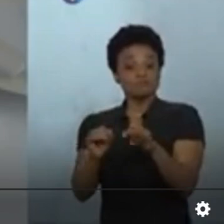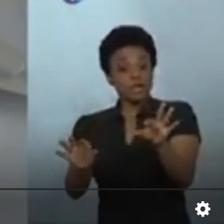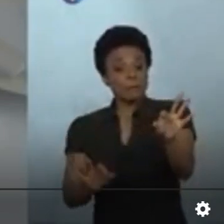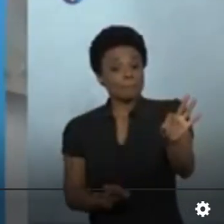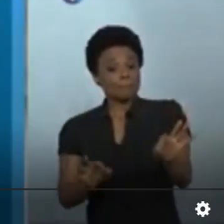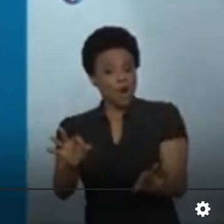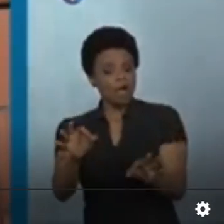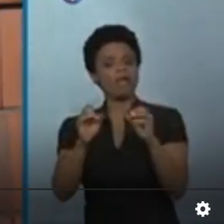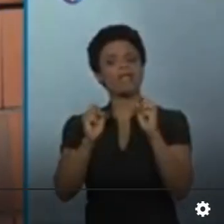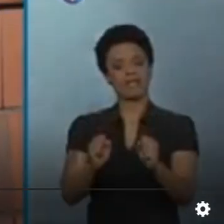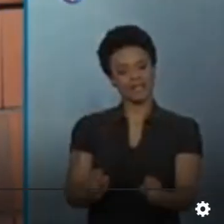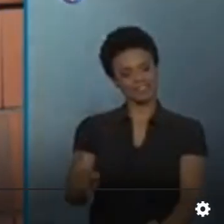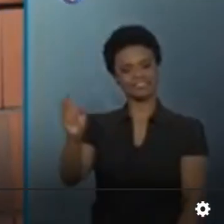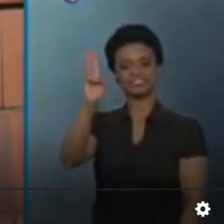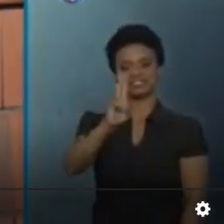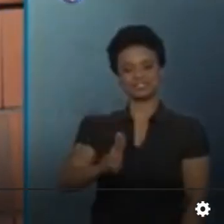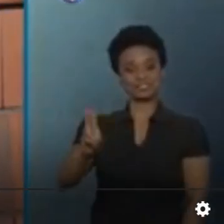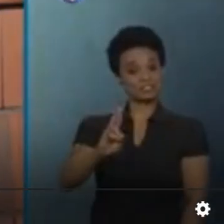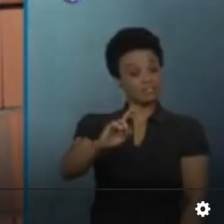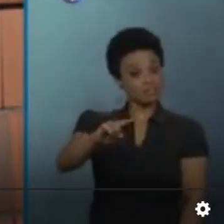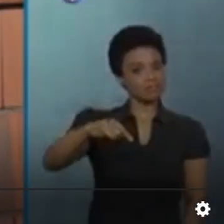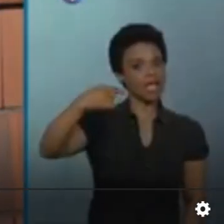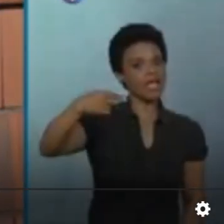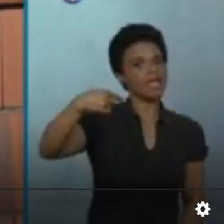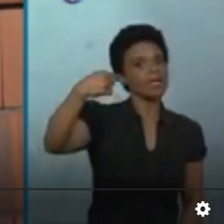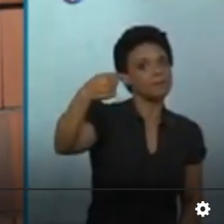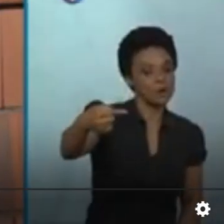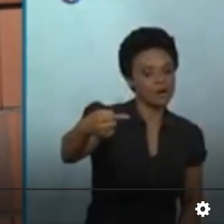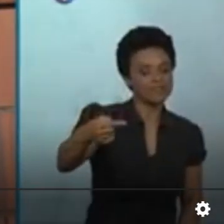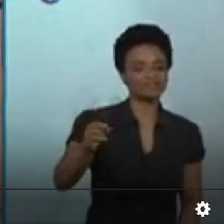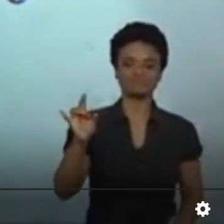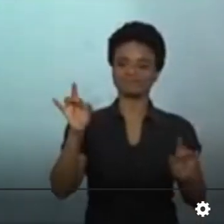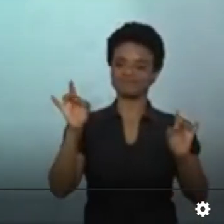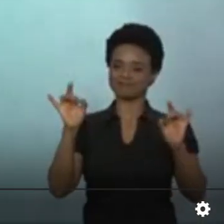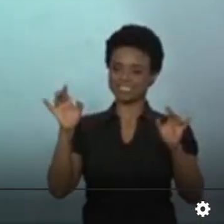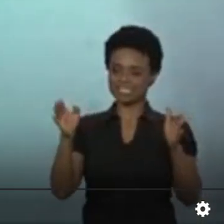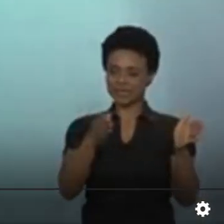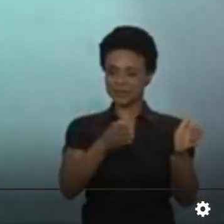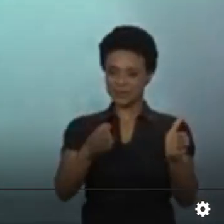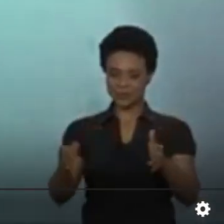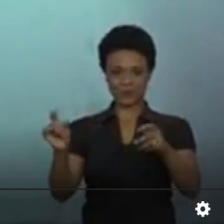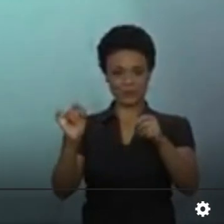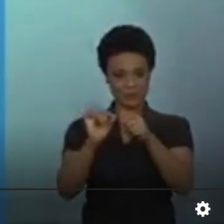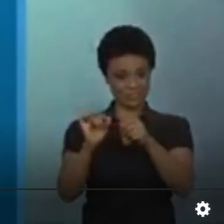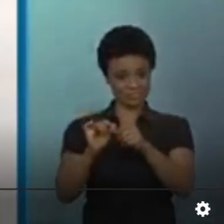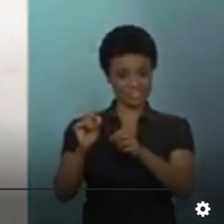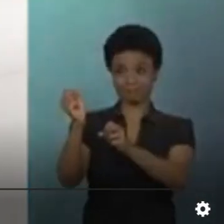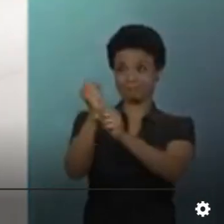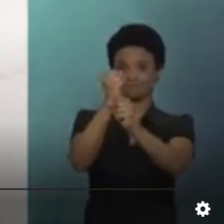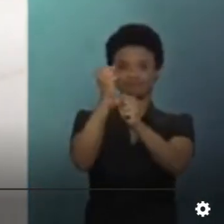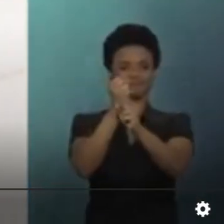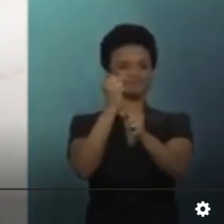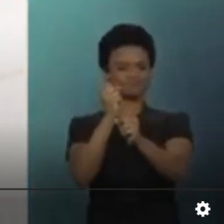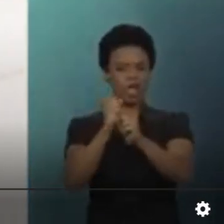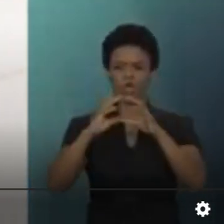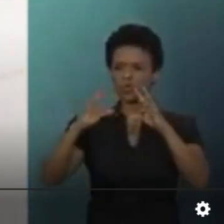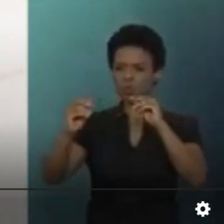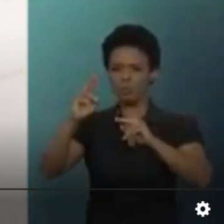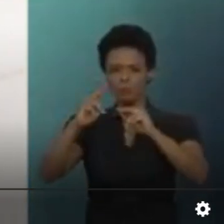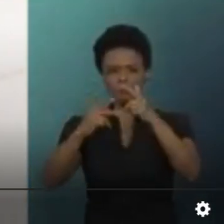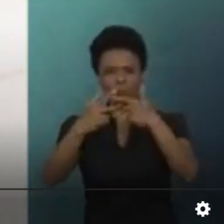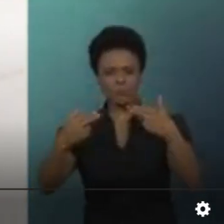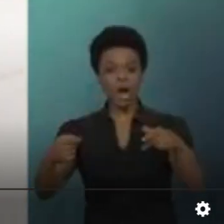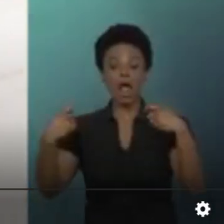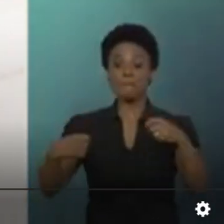que podem ser utilizadas posteriormente, especialmente durante a execução da obra. Esse material deve ter uma